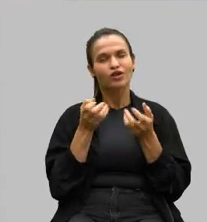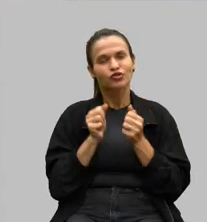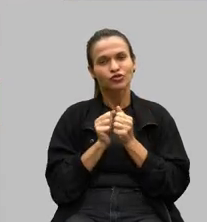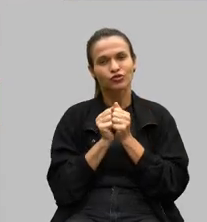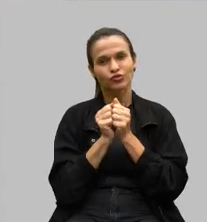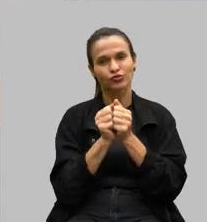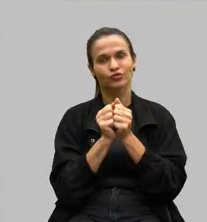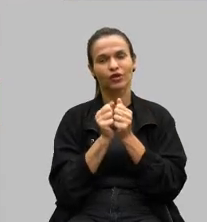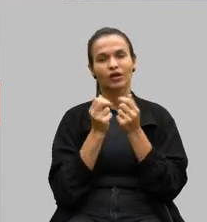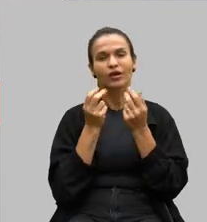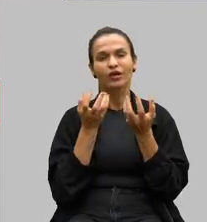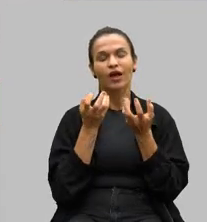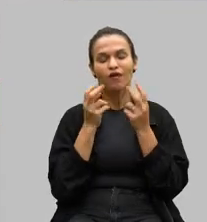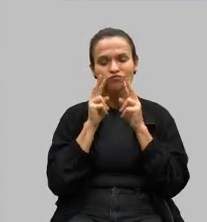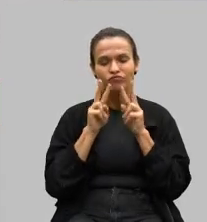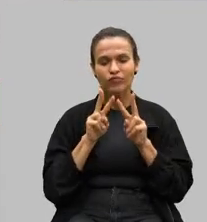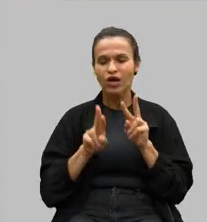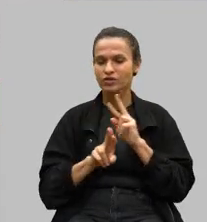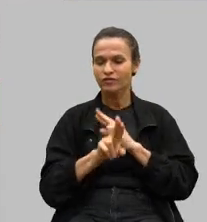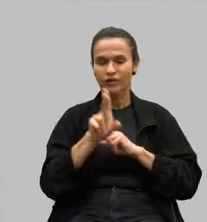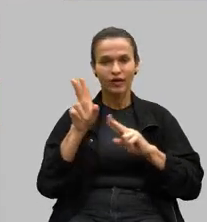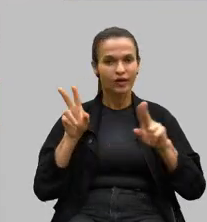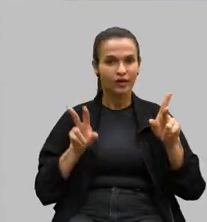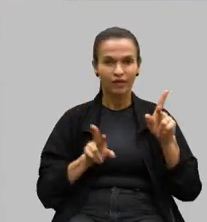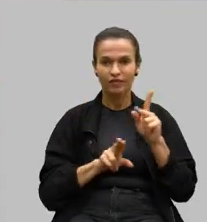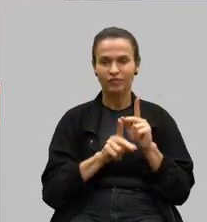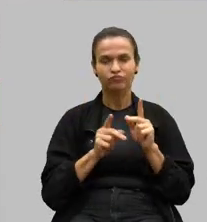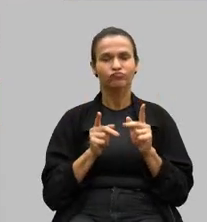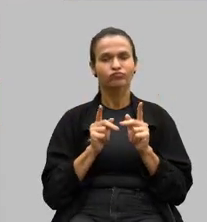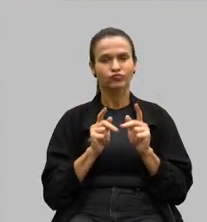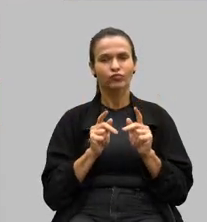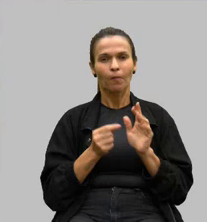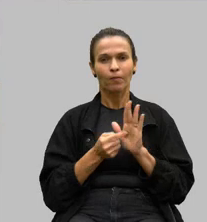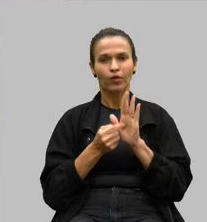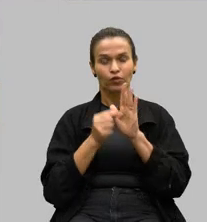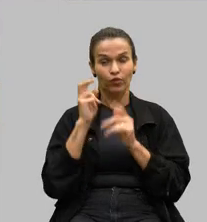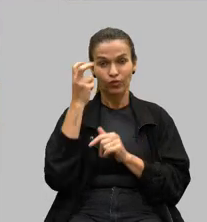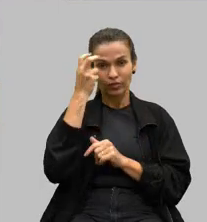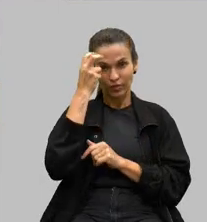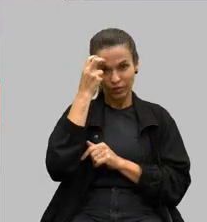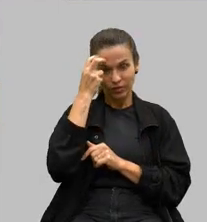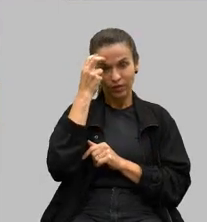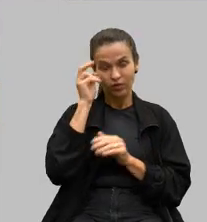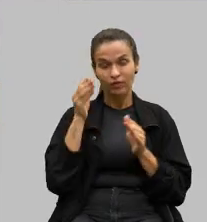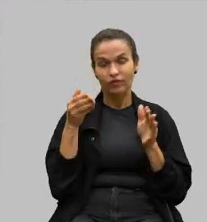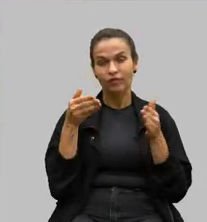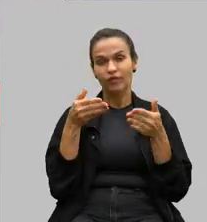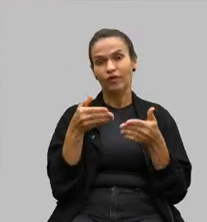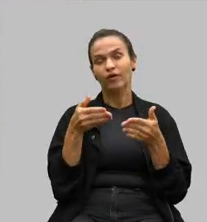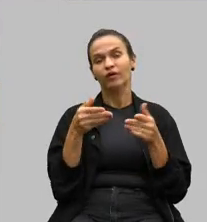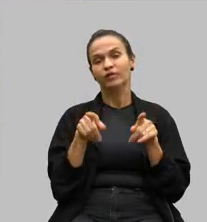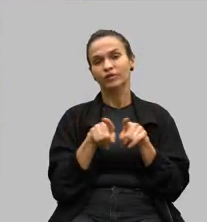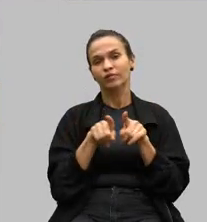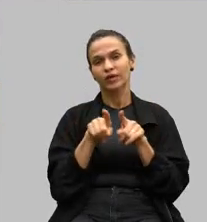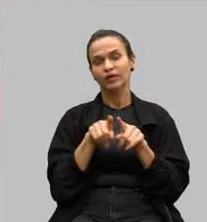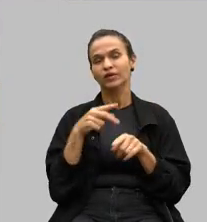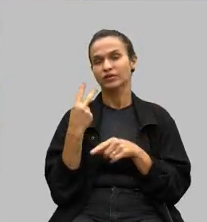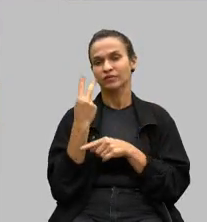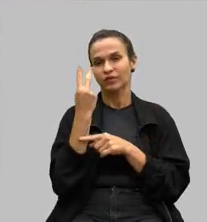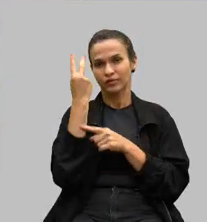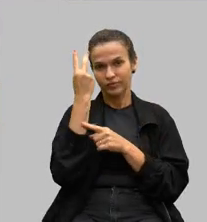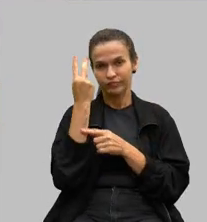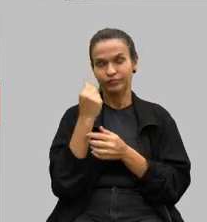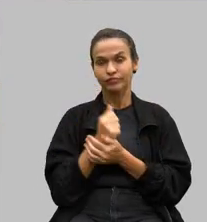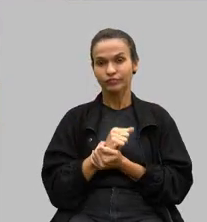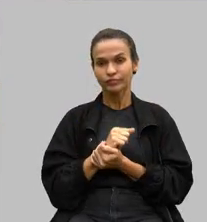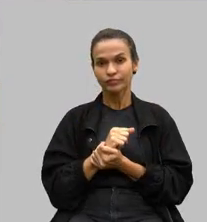enxergar as diferenas as diferentes manifestações culturais e investir nessa valorização Então eu